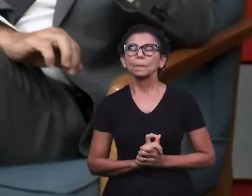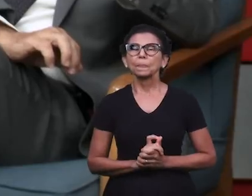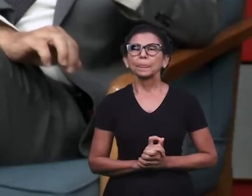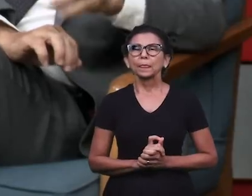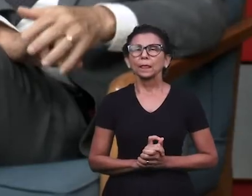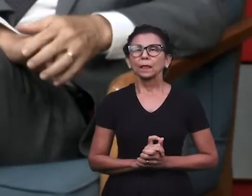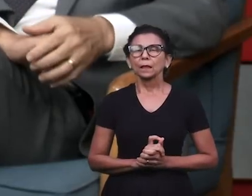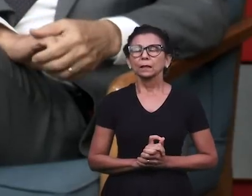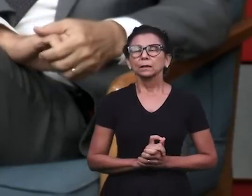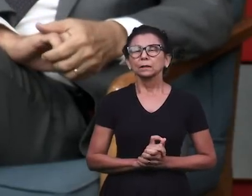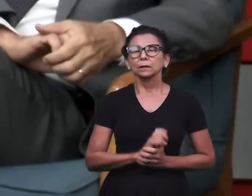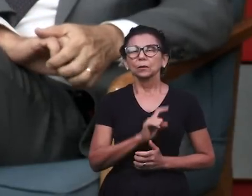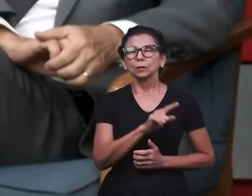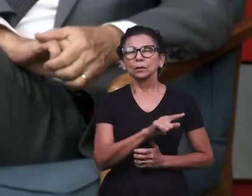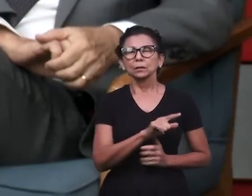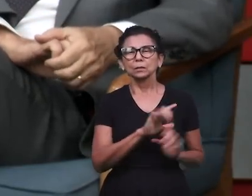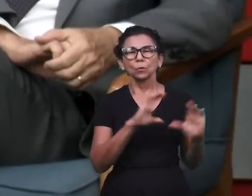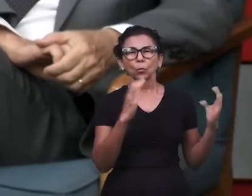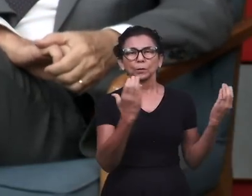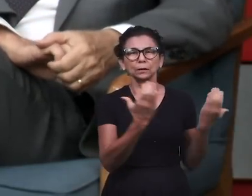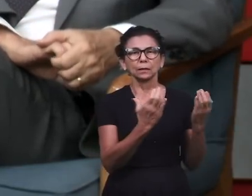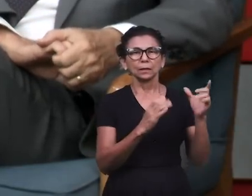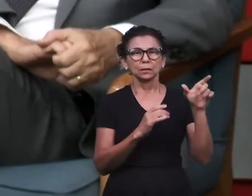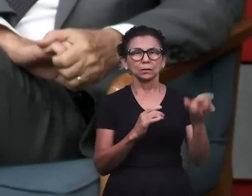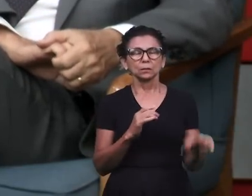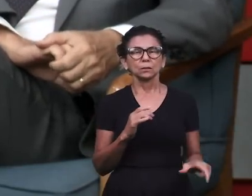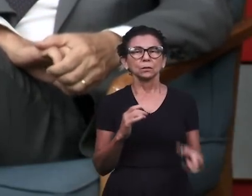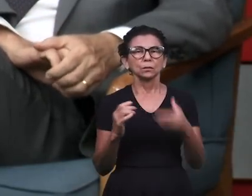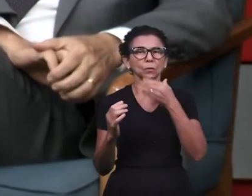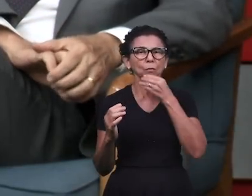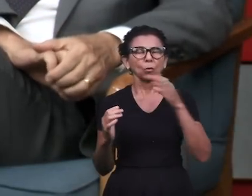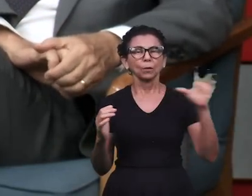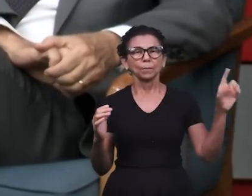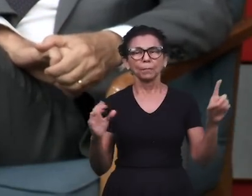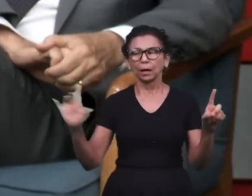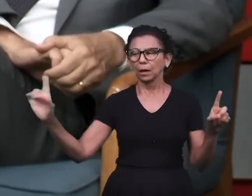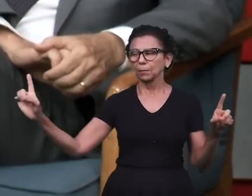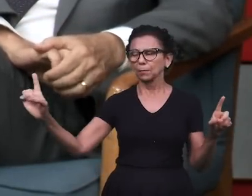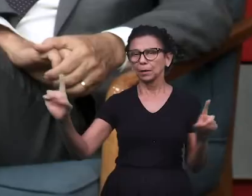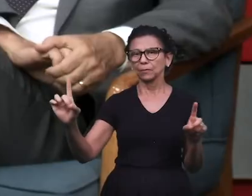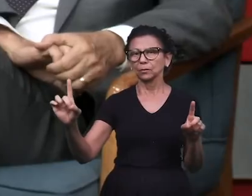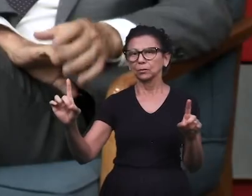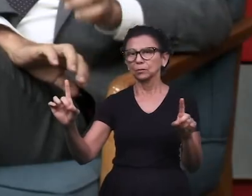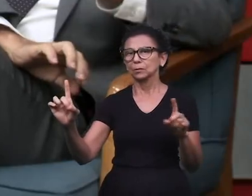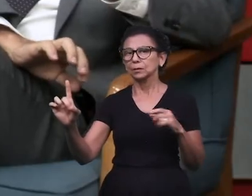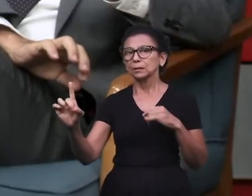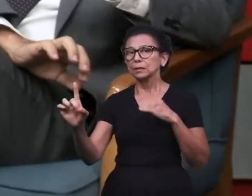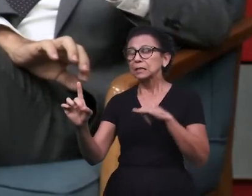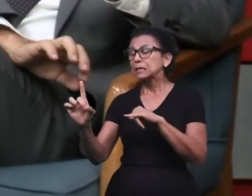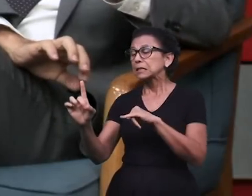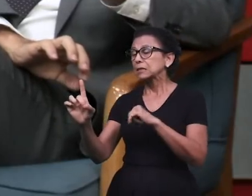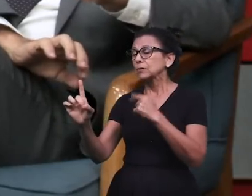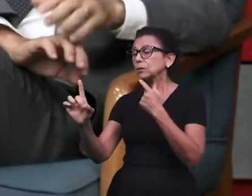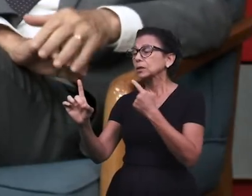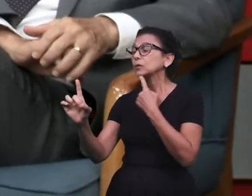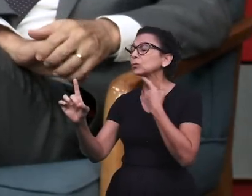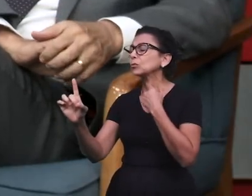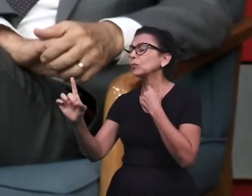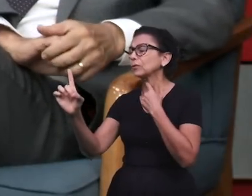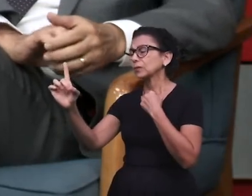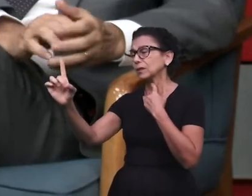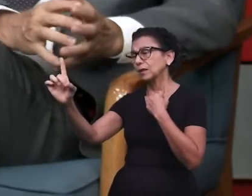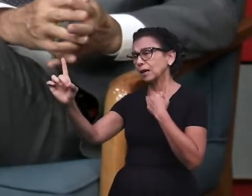se tu quiseres, tu podes purificar. Jesus disse: quero ser